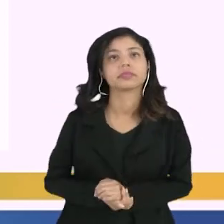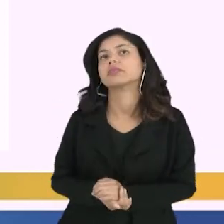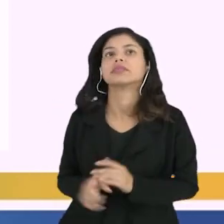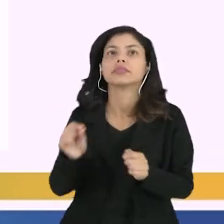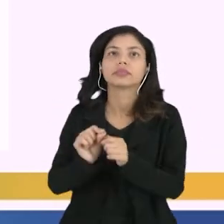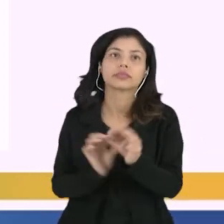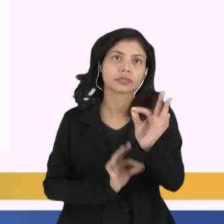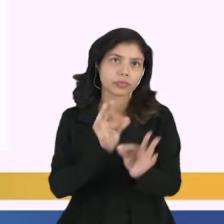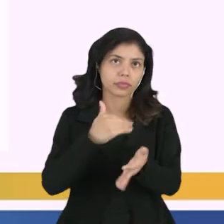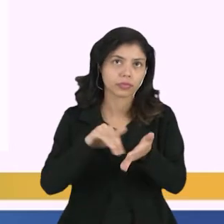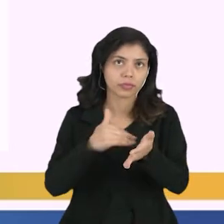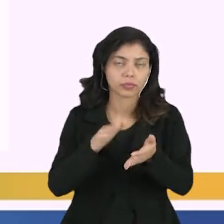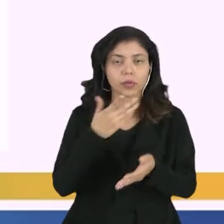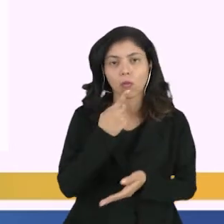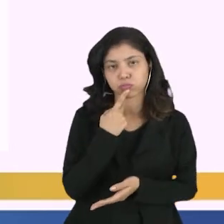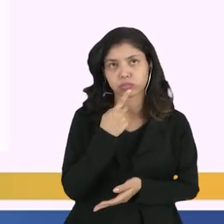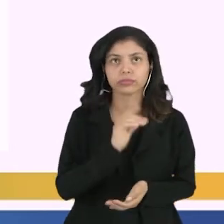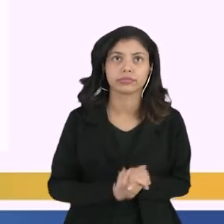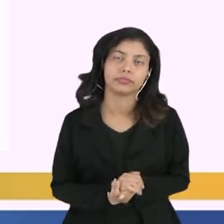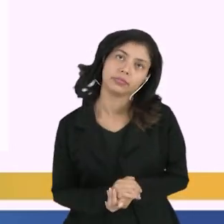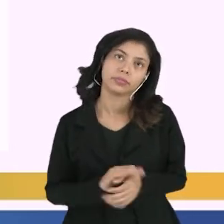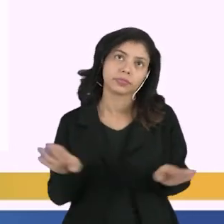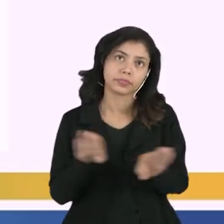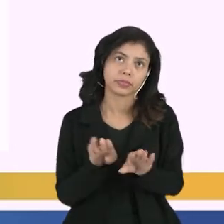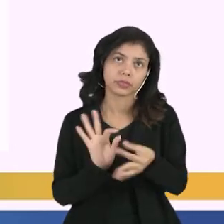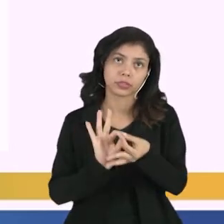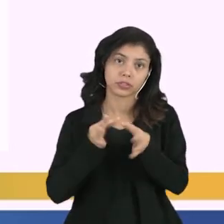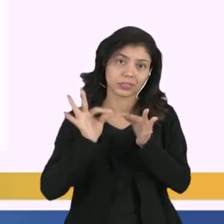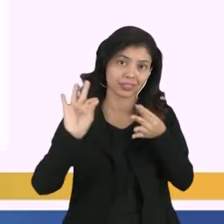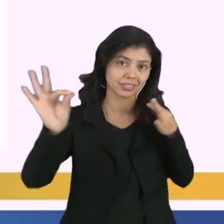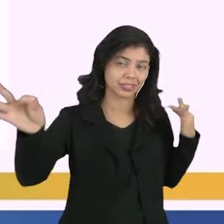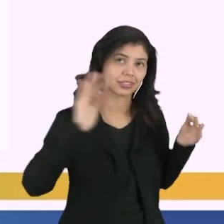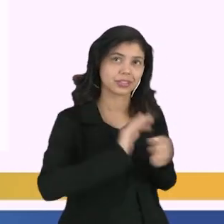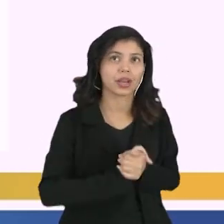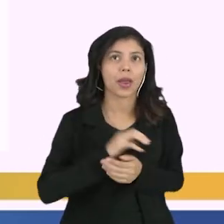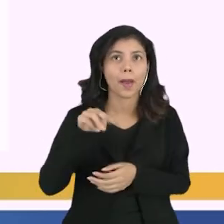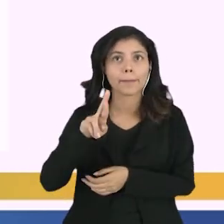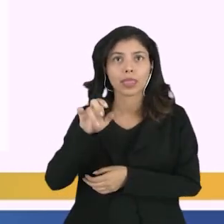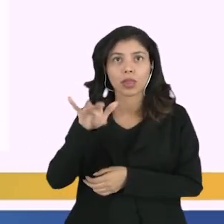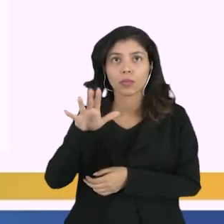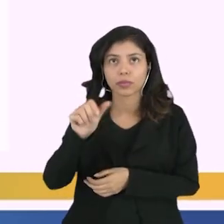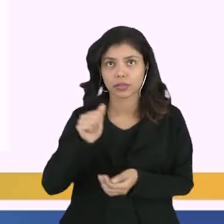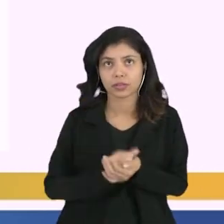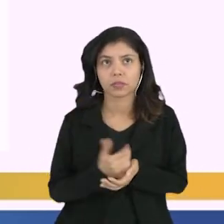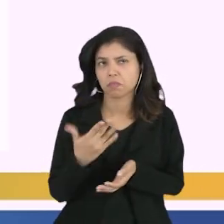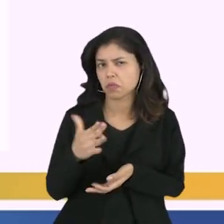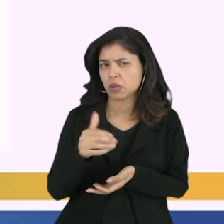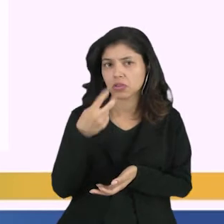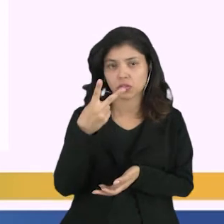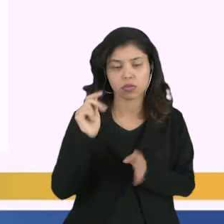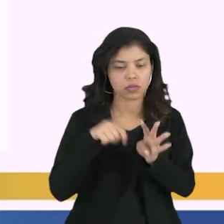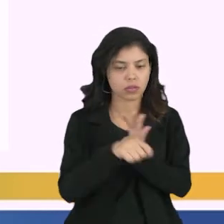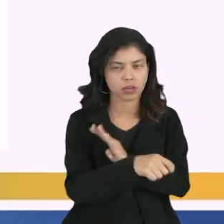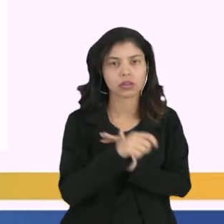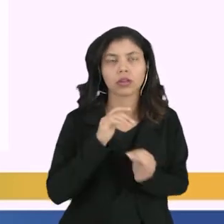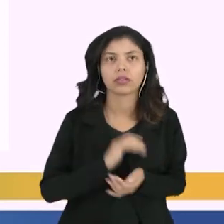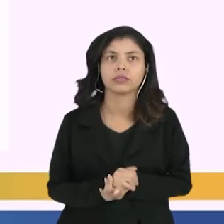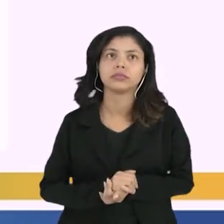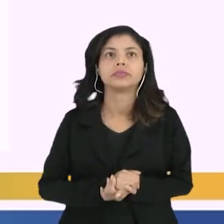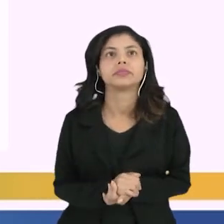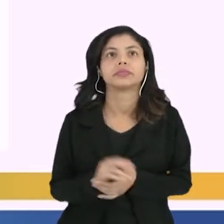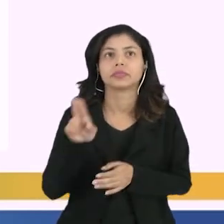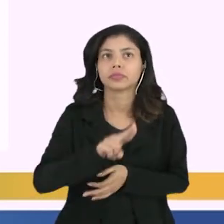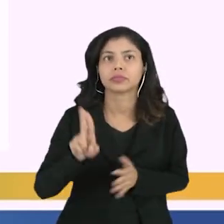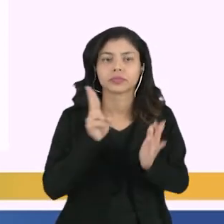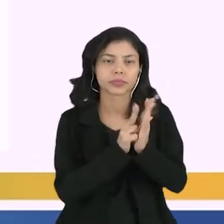fazer essa administração mais perto. A enorme distância da metrópole, como eu disse, mais ou menos de 2 meses, né, uma viagem. A